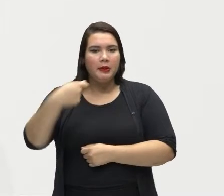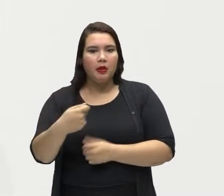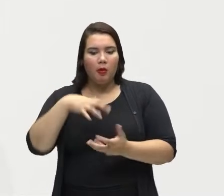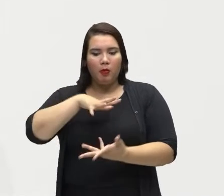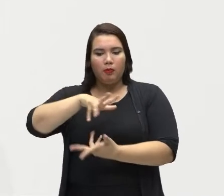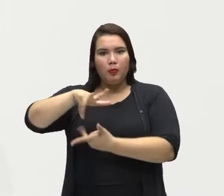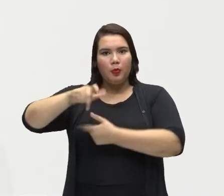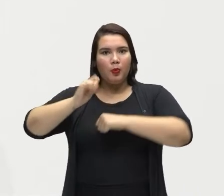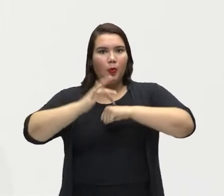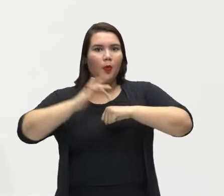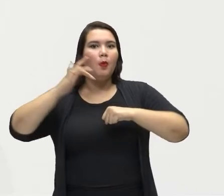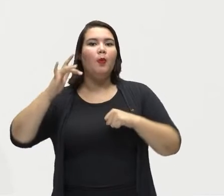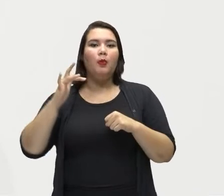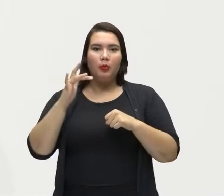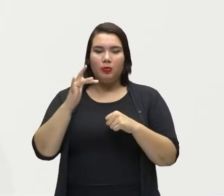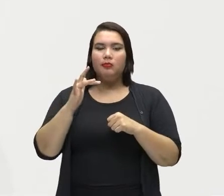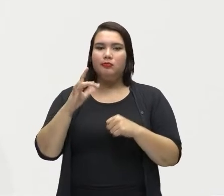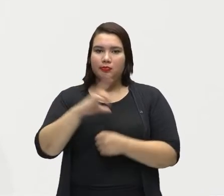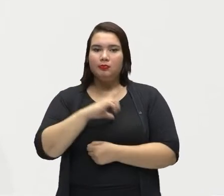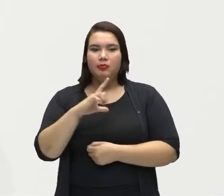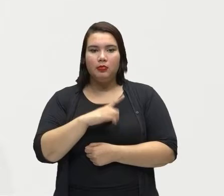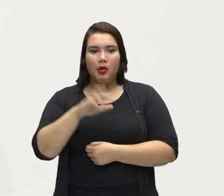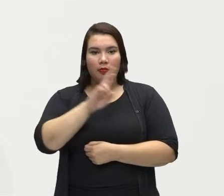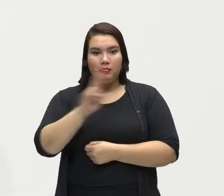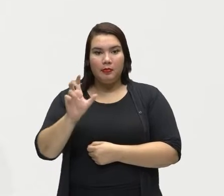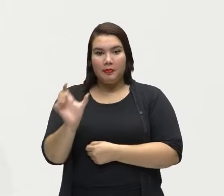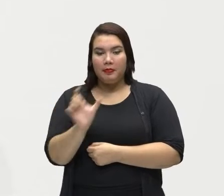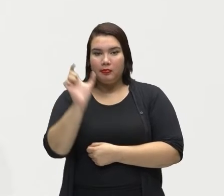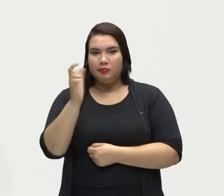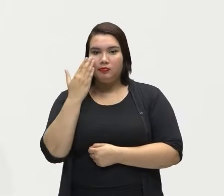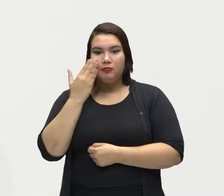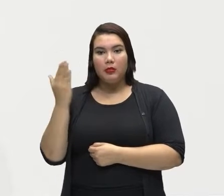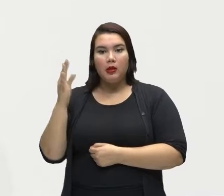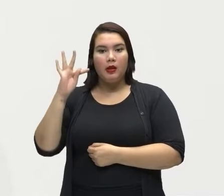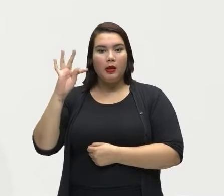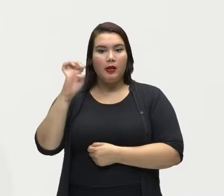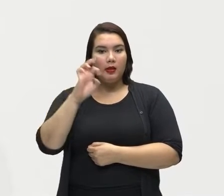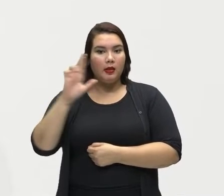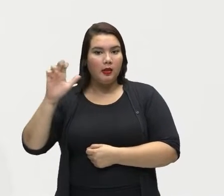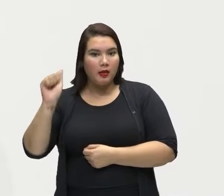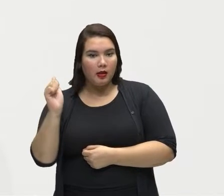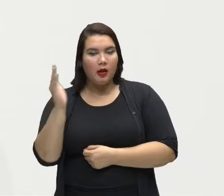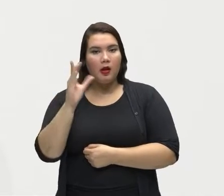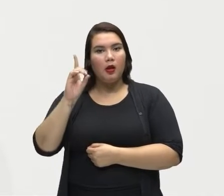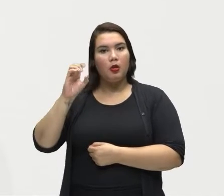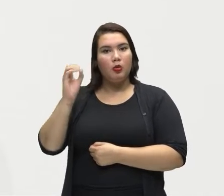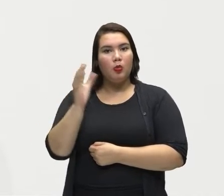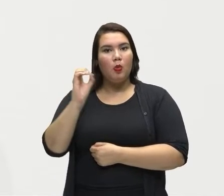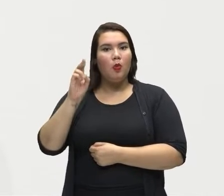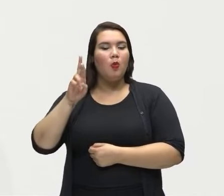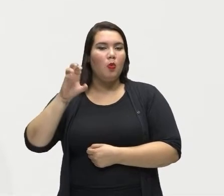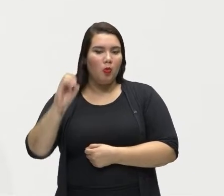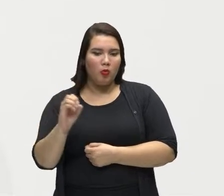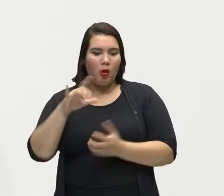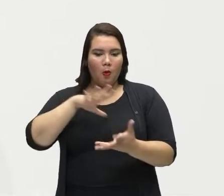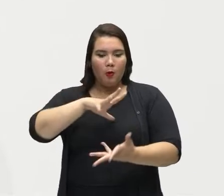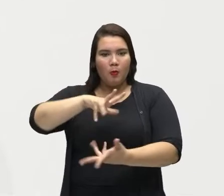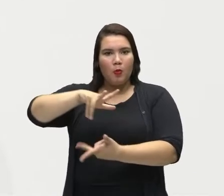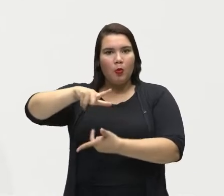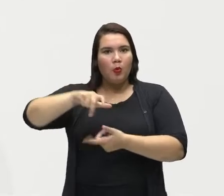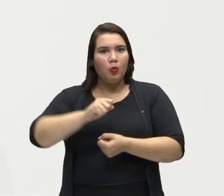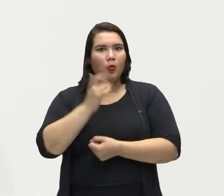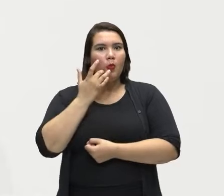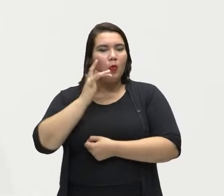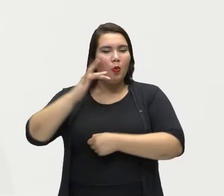Ouro. Este nome aqui é um nome que vai ficar conhecido, como Gana ficaria conhecida, como a Terra do